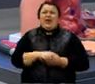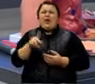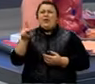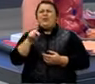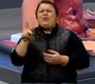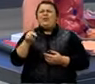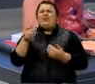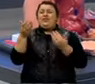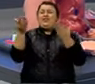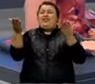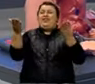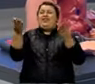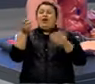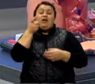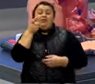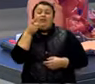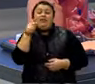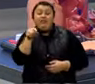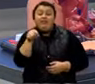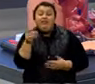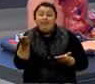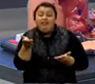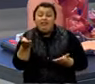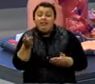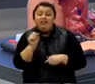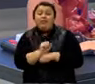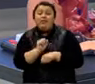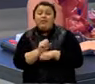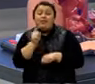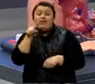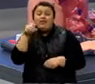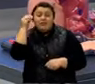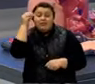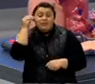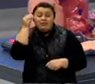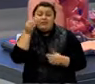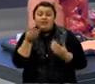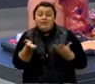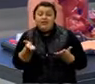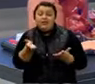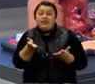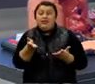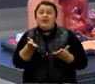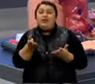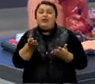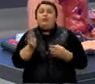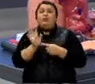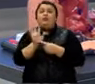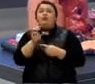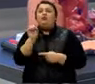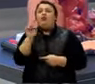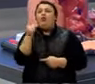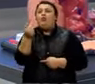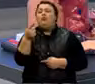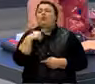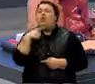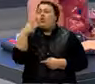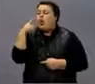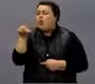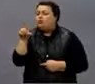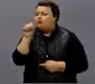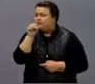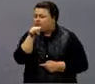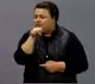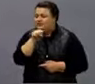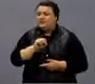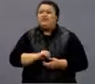professora, tá aí, me deixou curioso. Fiquei até agora aqui esperando esse experimento aí. Tu só me mostrou um. Tem outro. Deixa eu